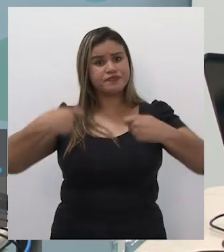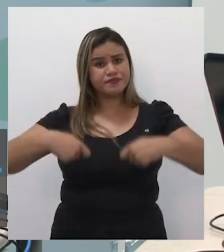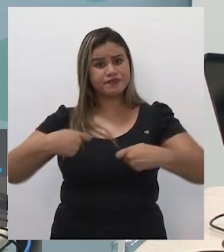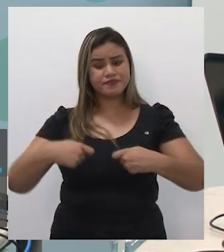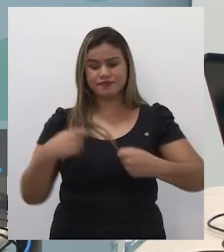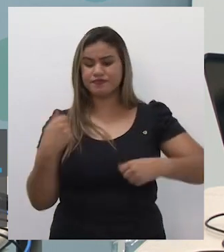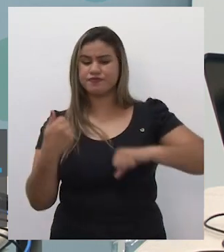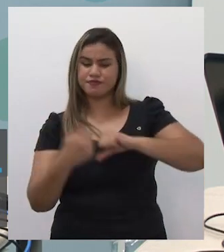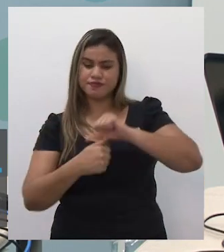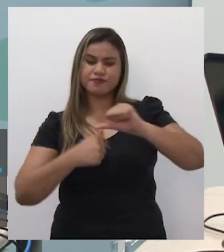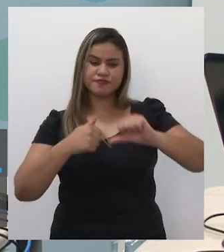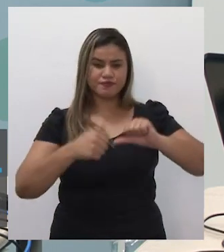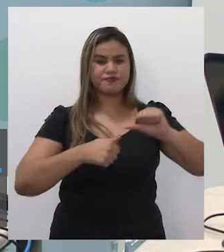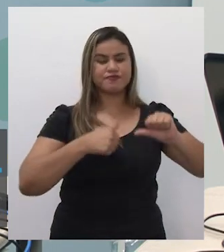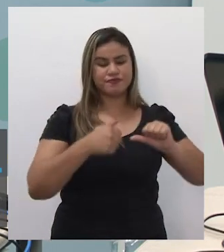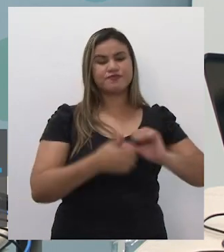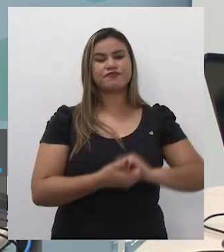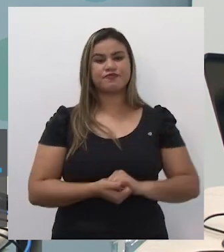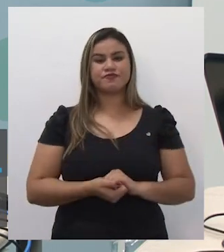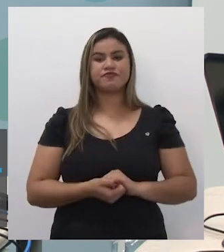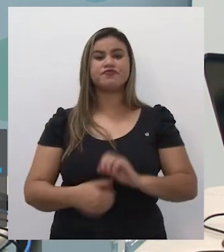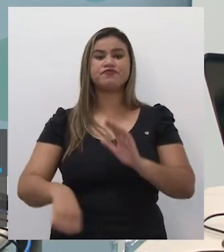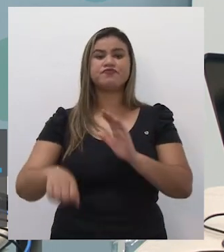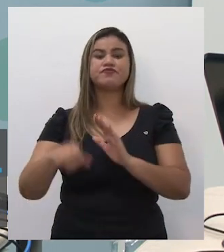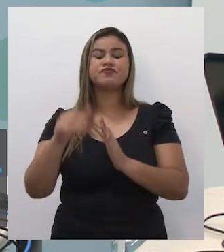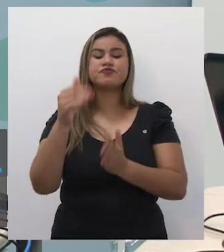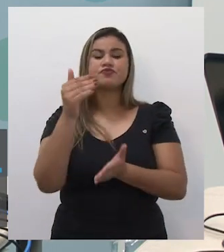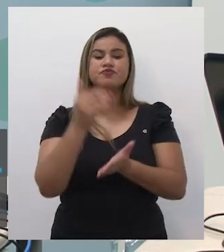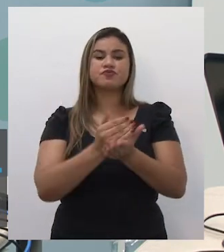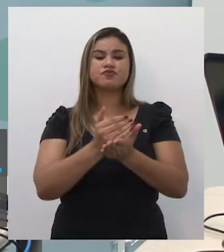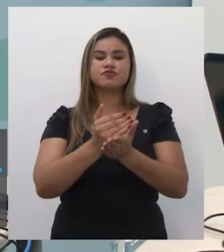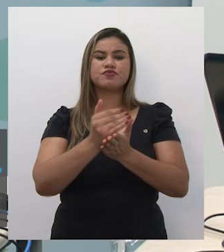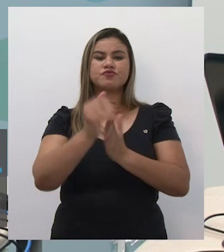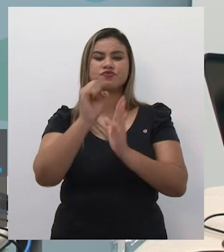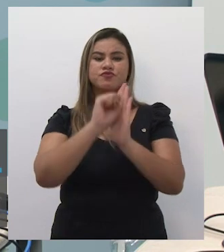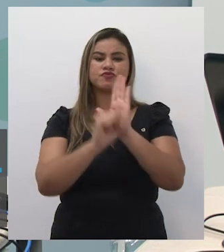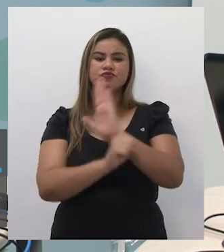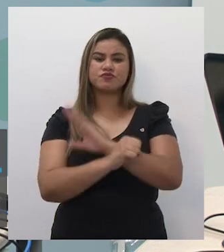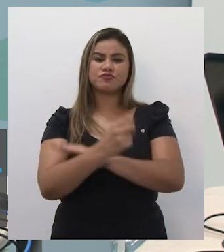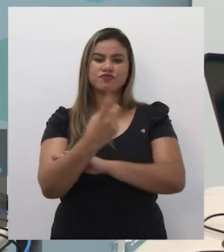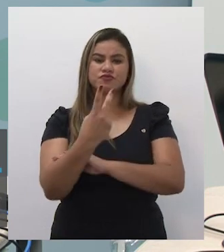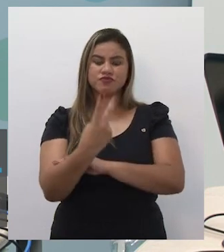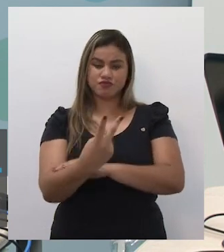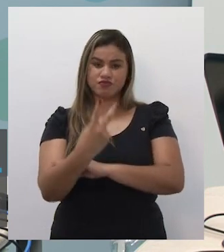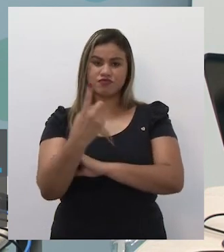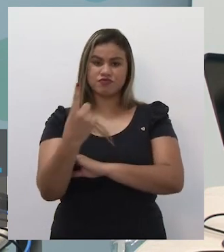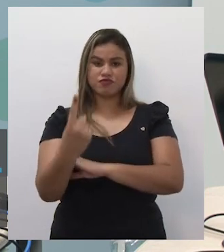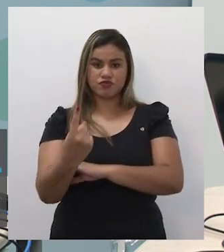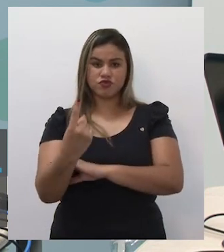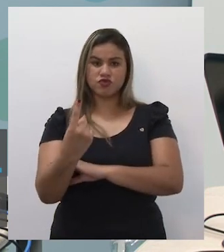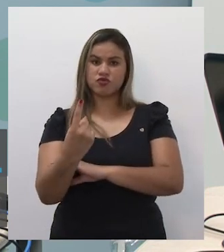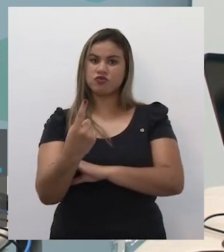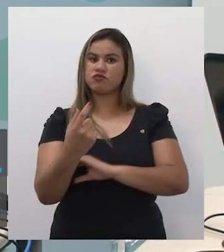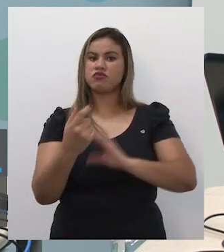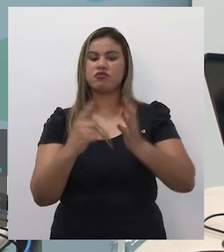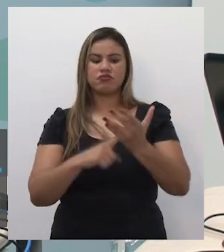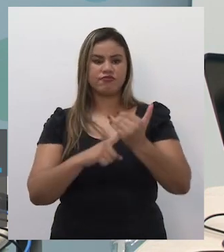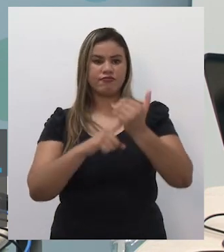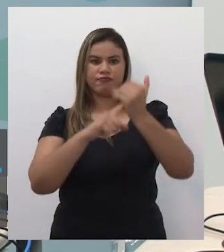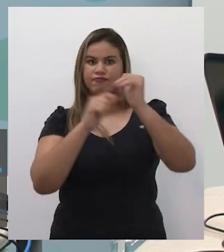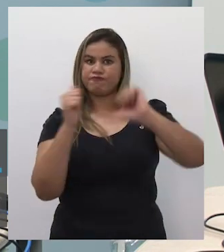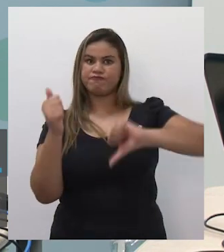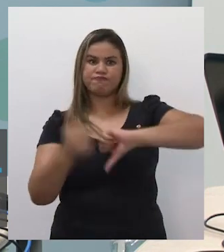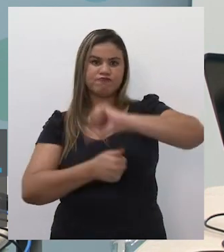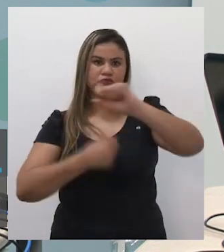reinventar, né? E a partir do início desse século, também do século XXI, aí as transformações se tornaram ainda muito mais